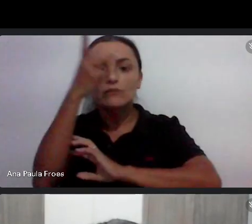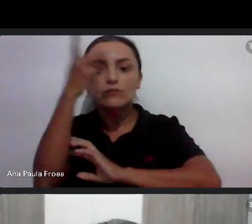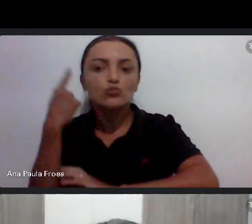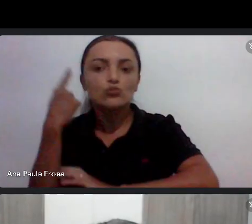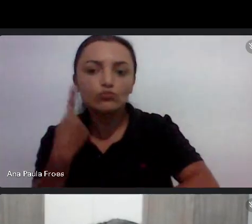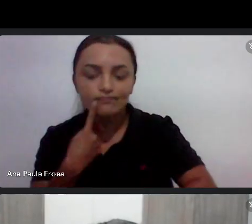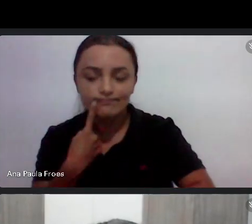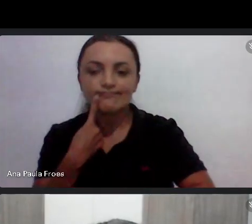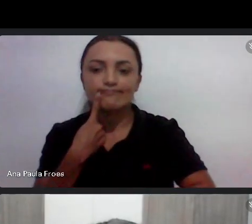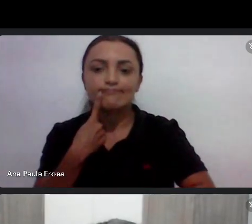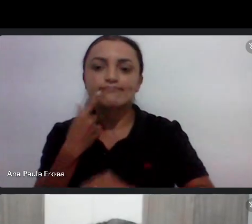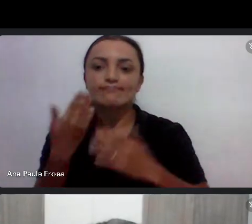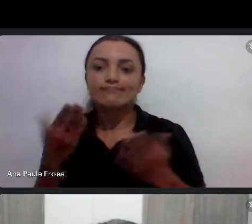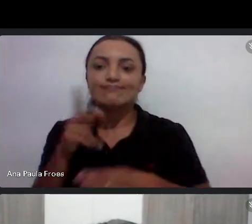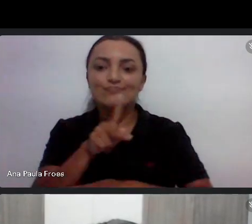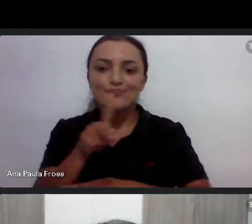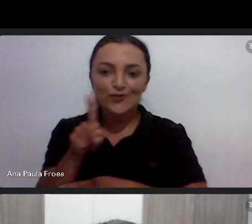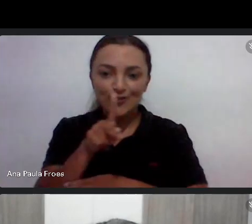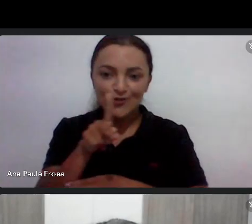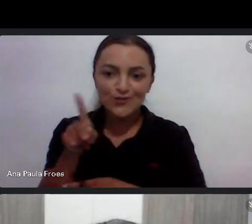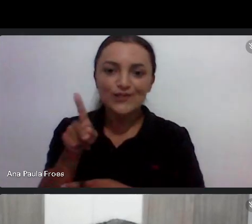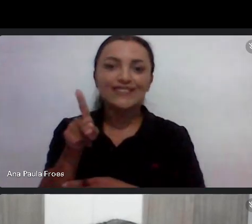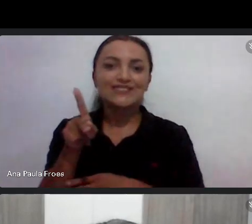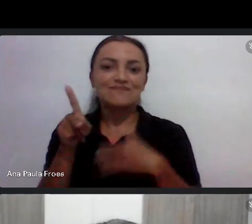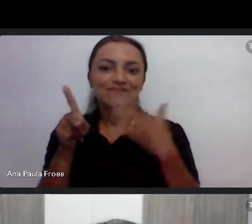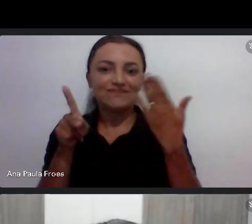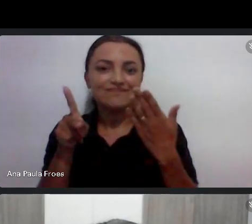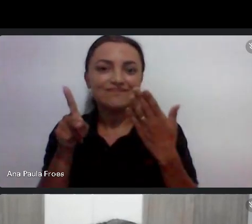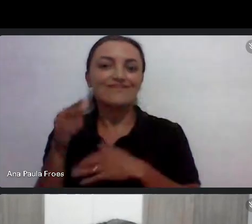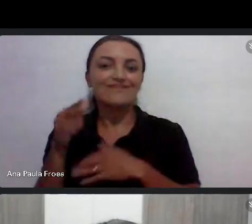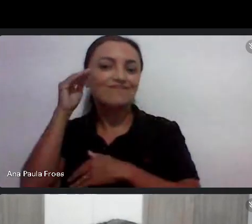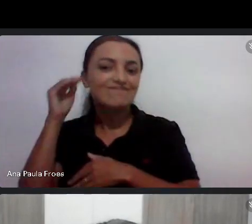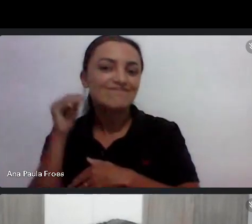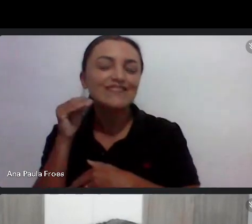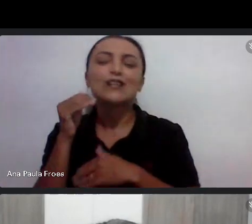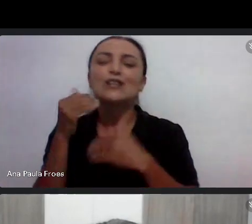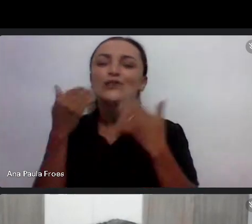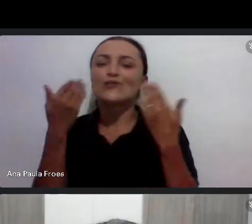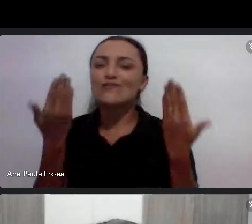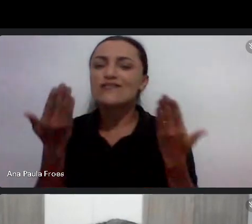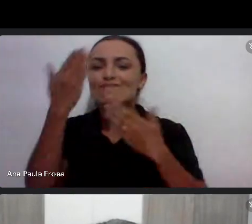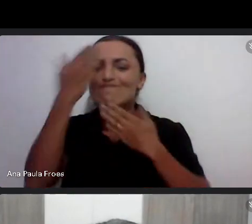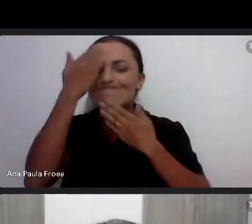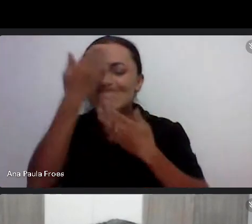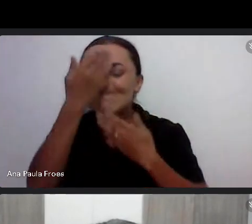Flaviane, de novo, muito obrigada, viu?